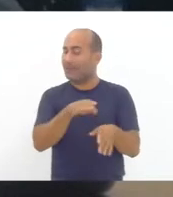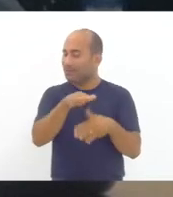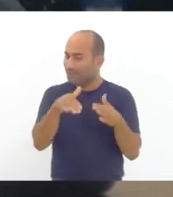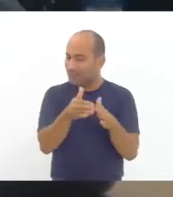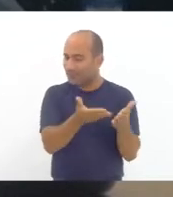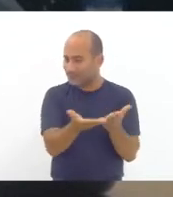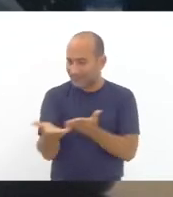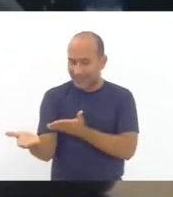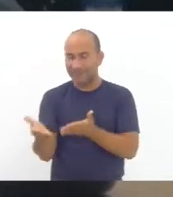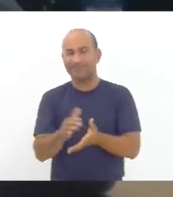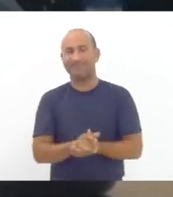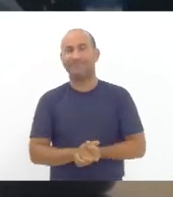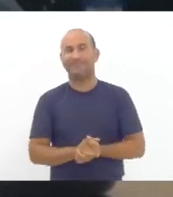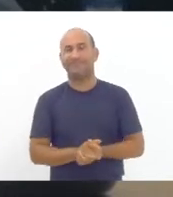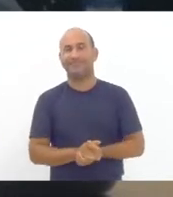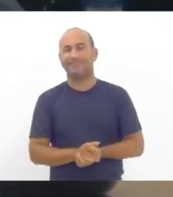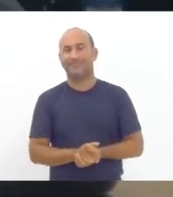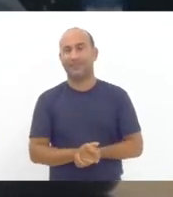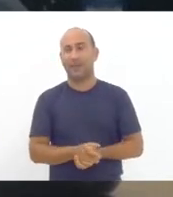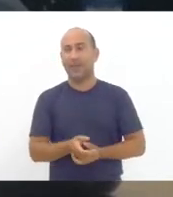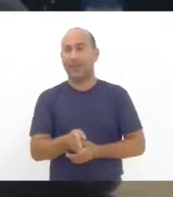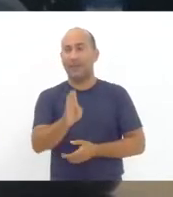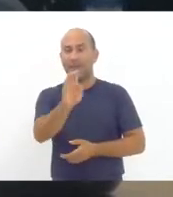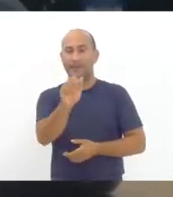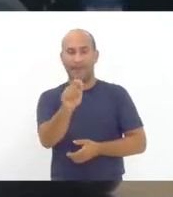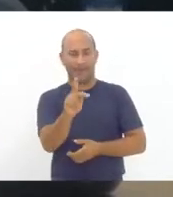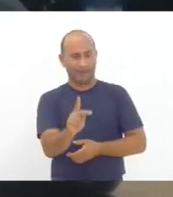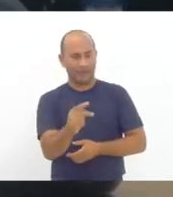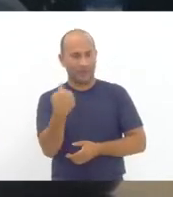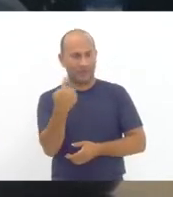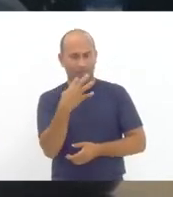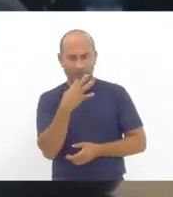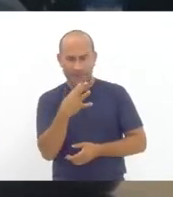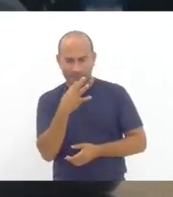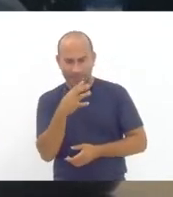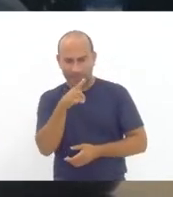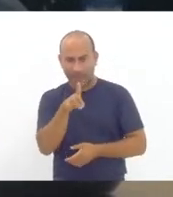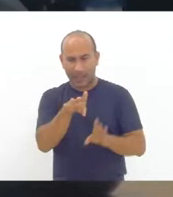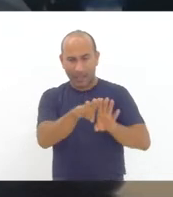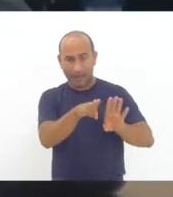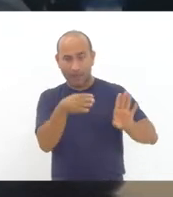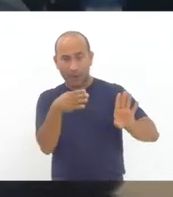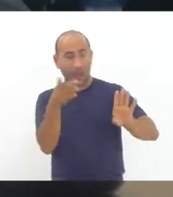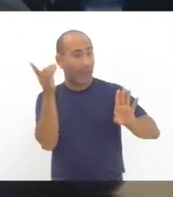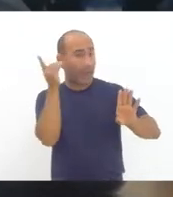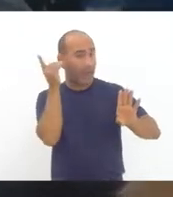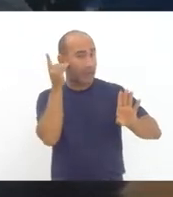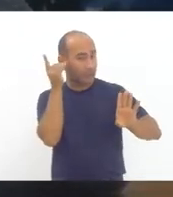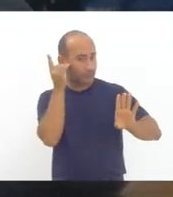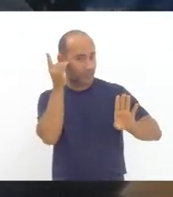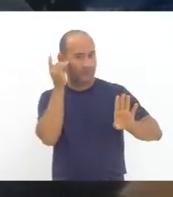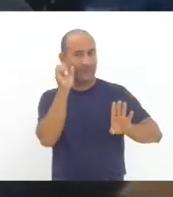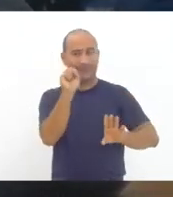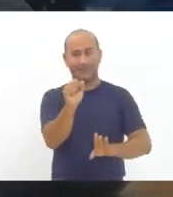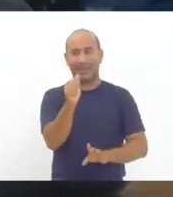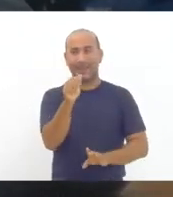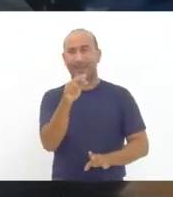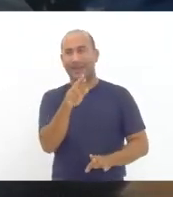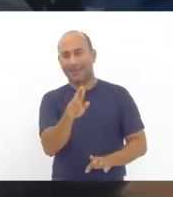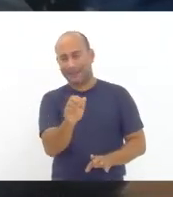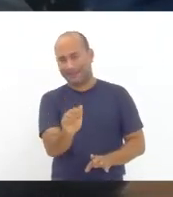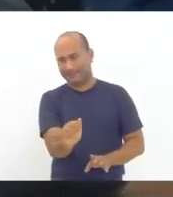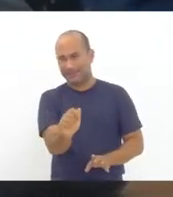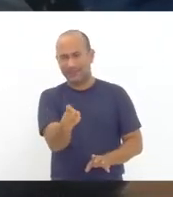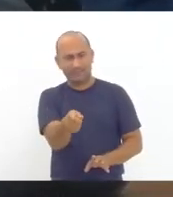e o bap quando a gente se conheceu né Ele abriu as portas da Rádio Sara não já estou Republicano primeiro